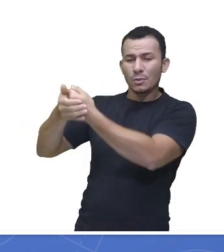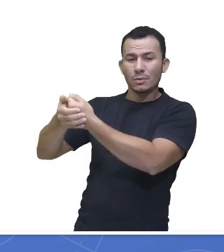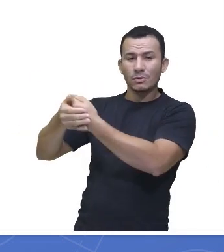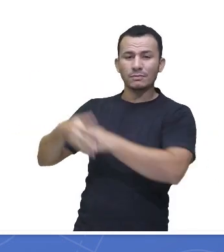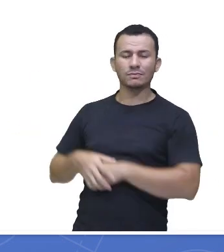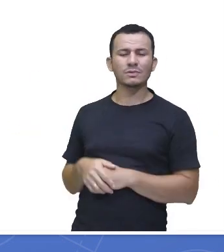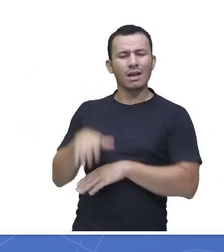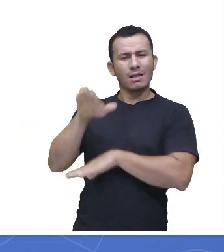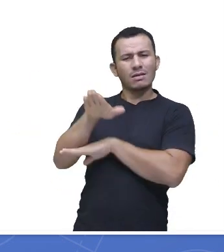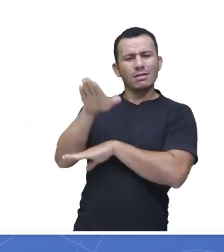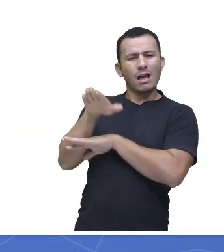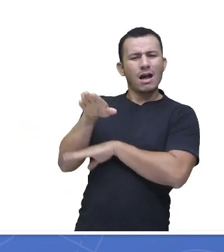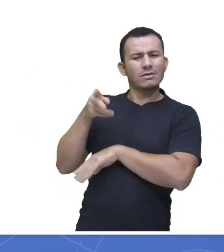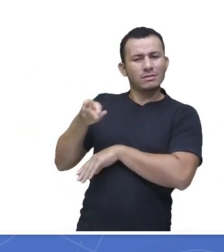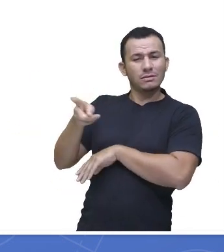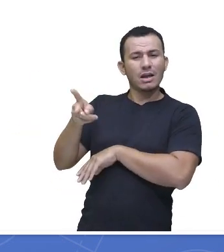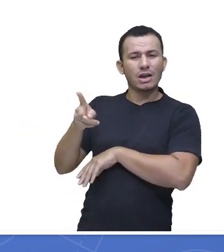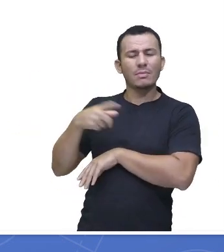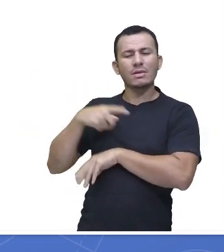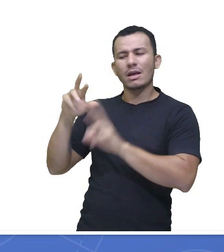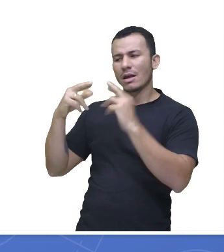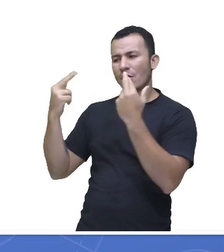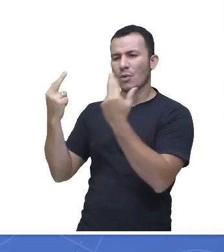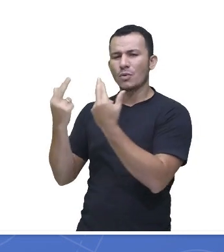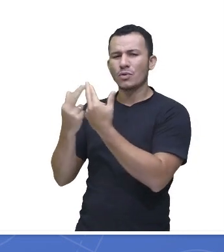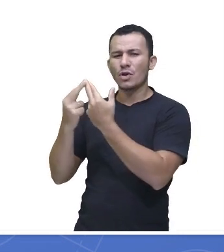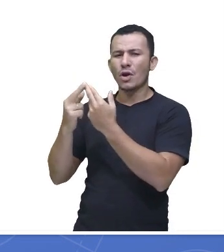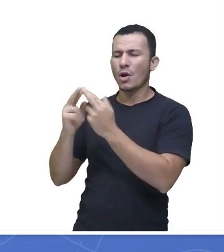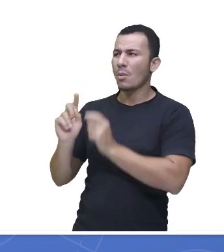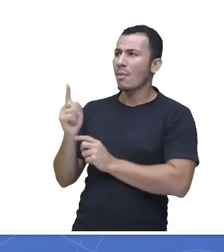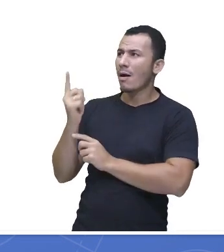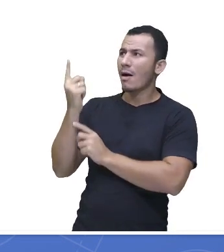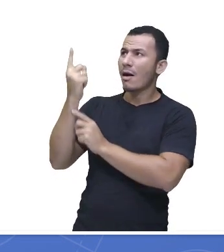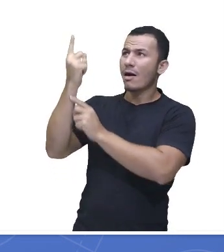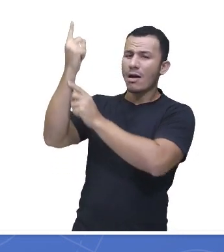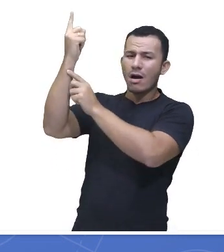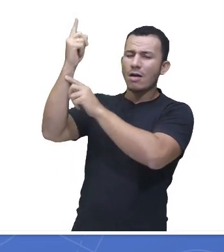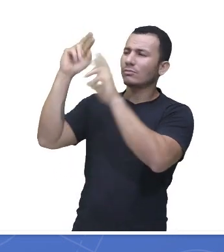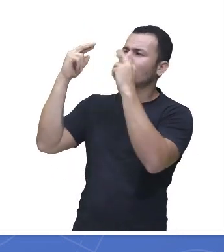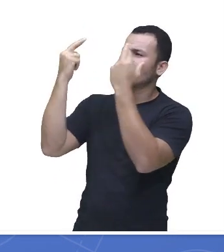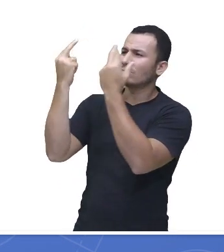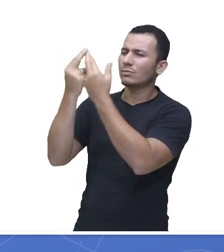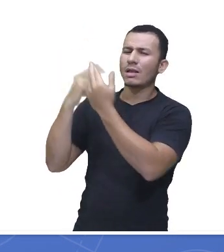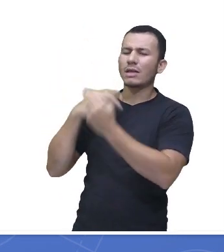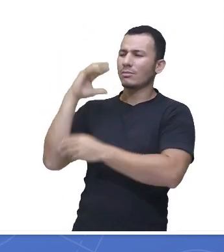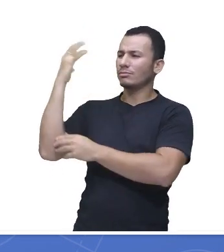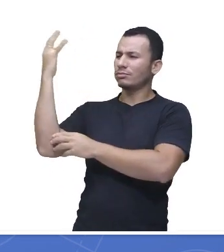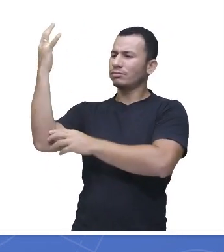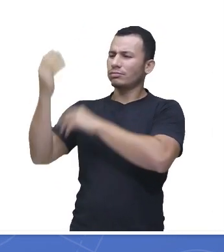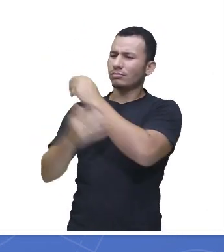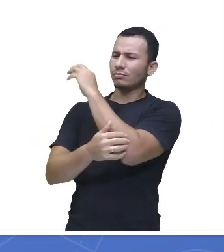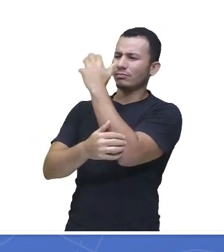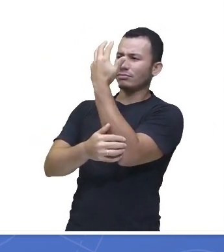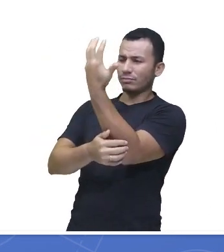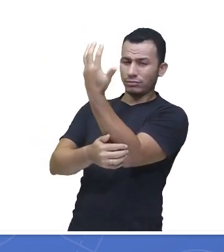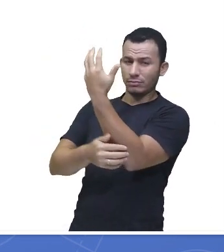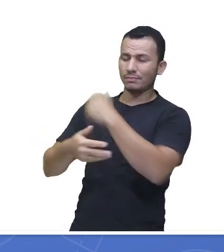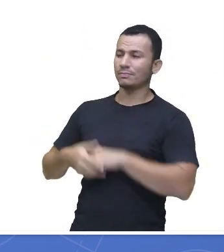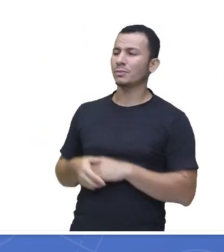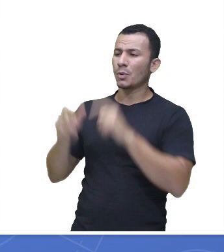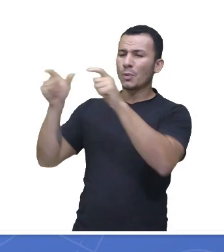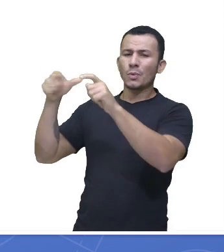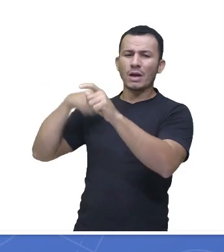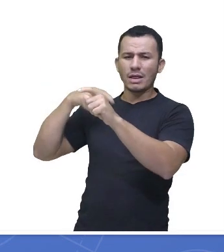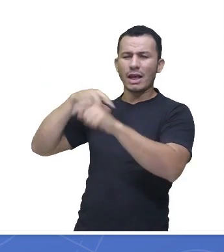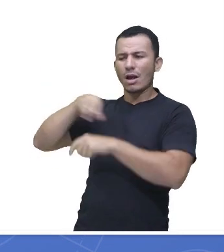toda tarde, nos reuníamos na torre do convento velho, cercada de mato e carrapicho, lugar de